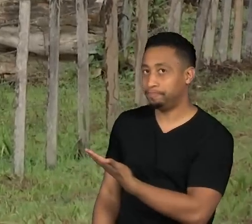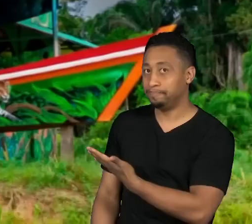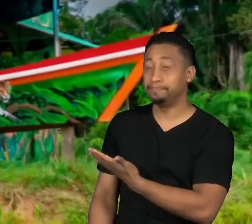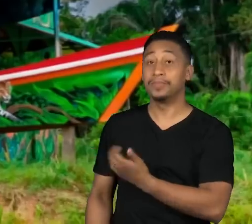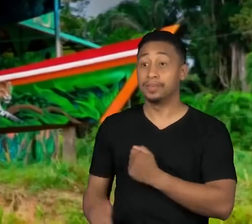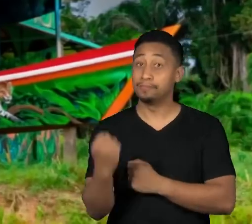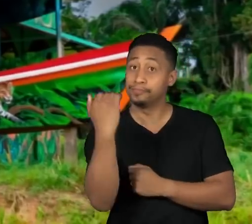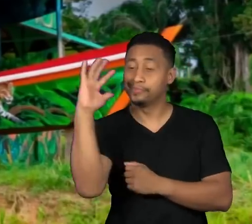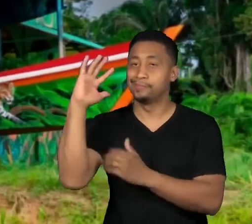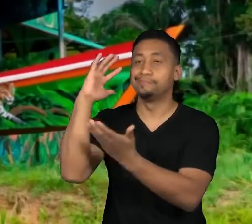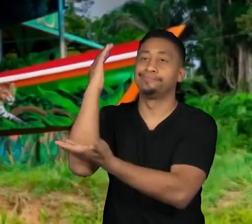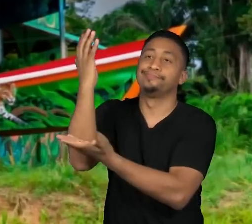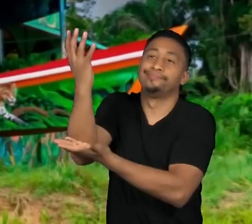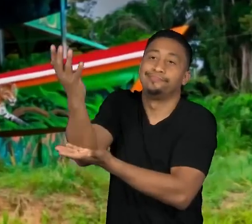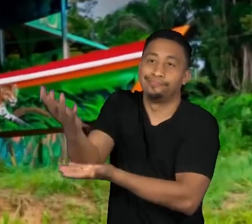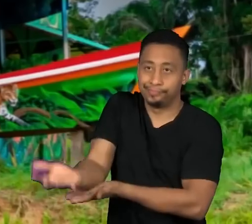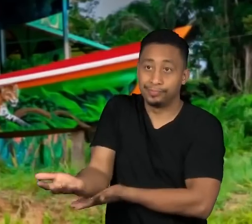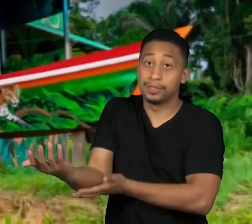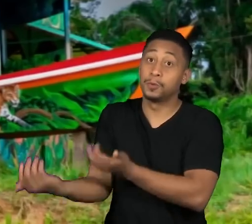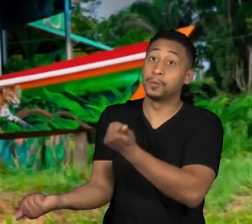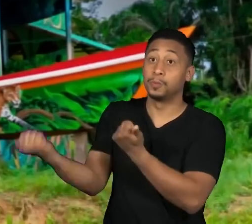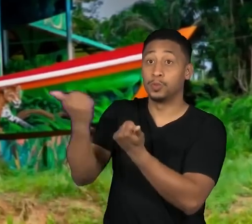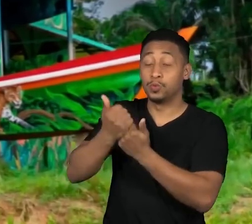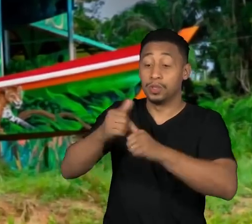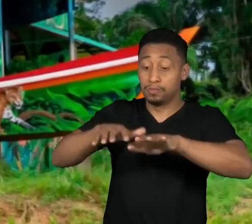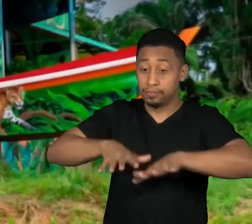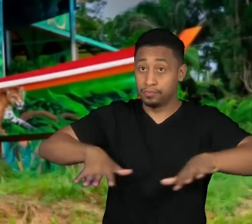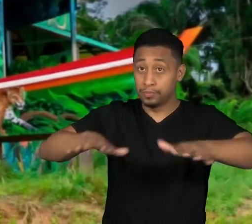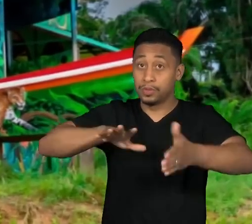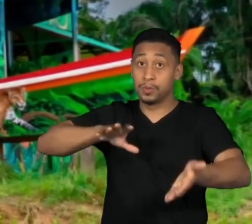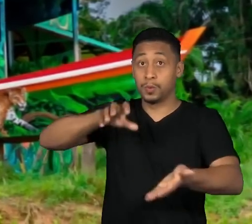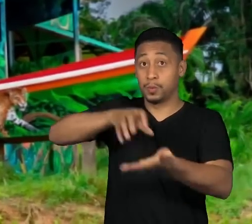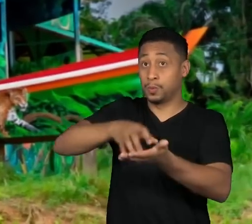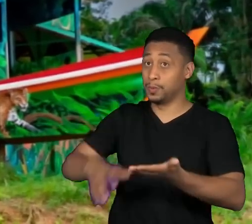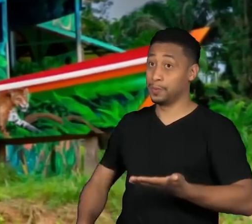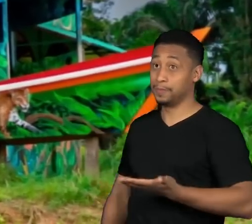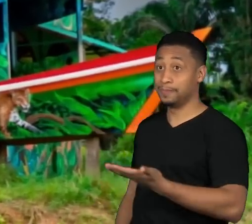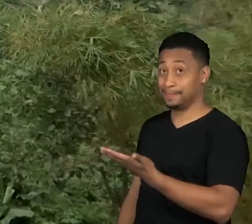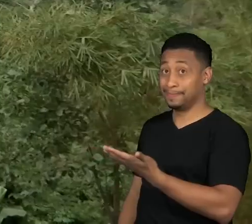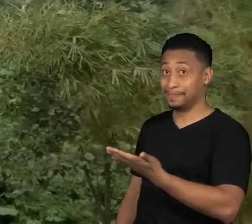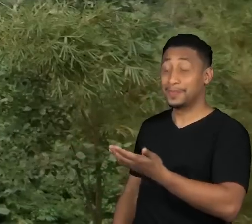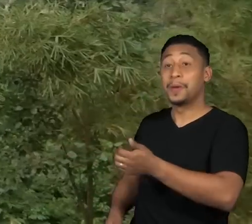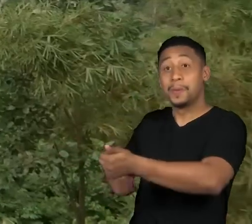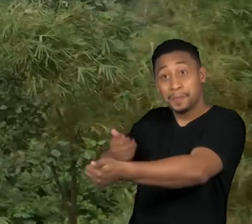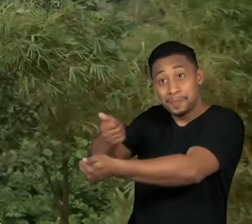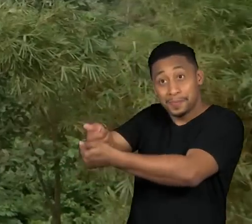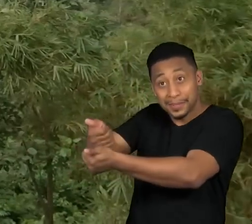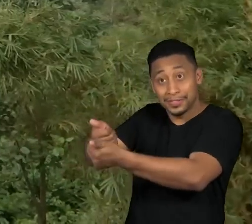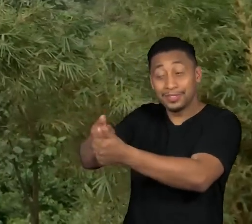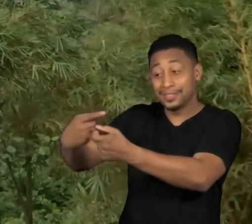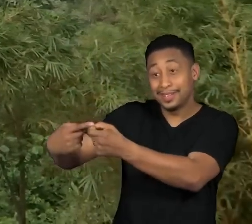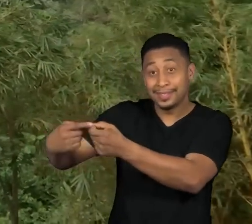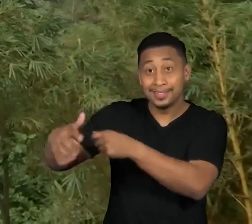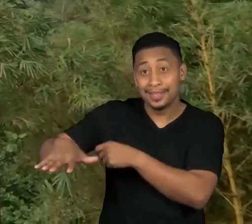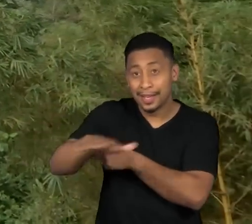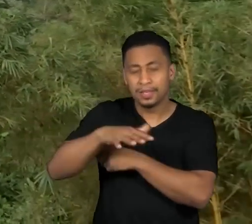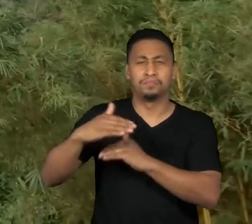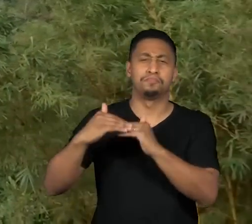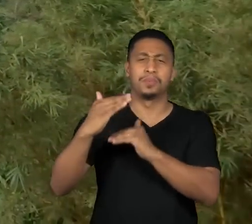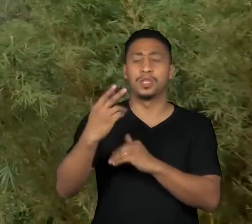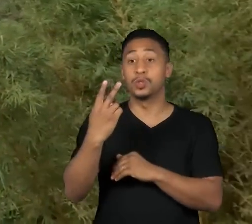nasceu também o Instituto Iorém Catassorense, também pertinho da cidade. Mais de 2 milhões de árvores